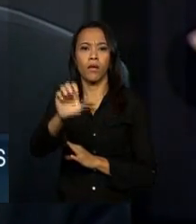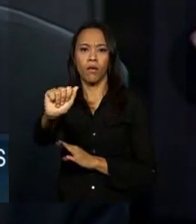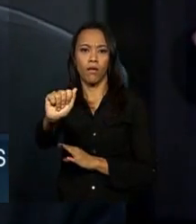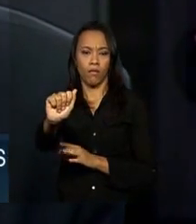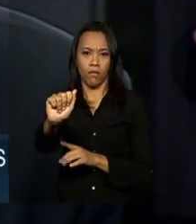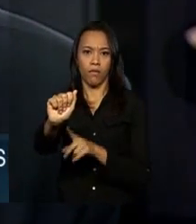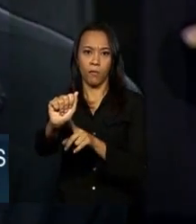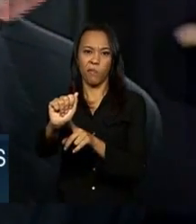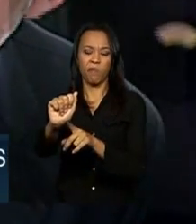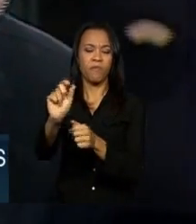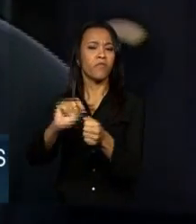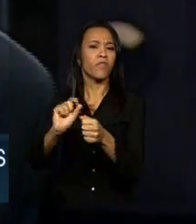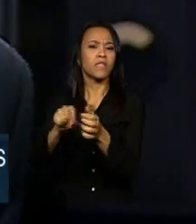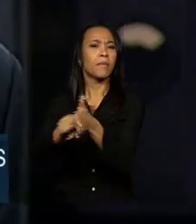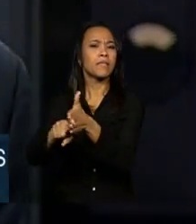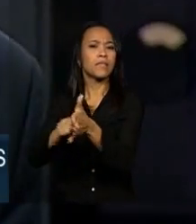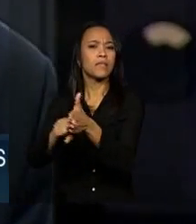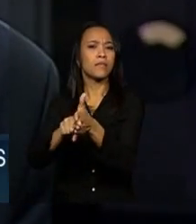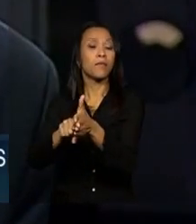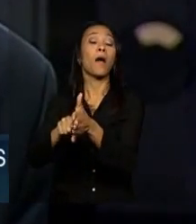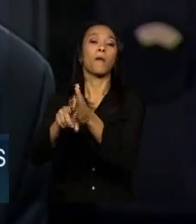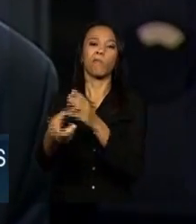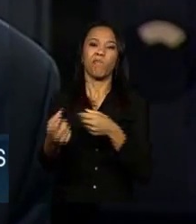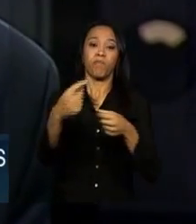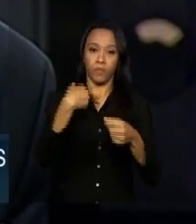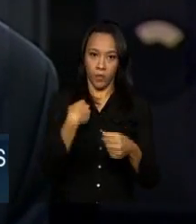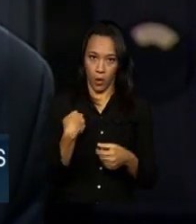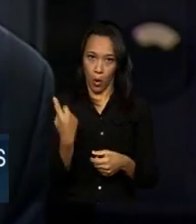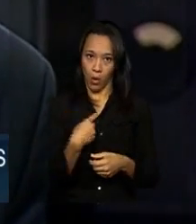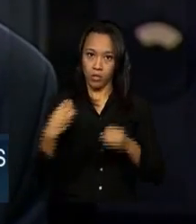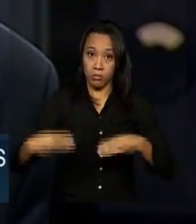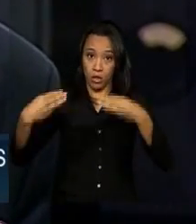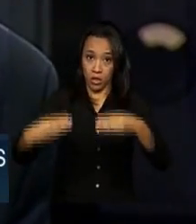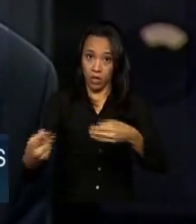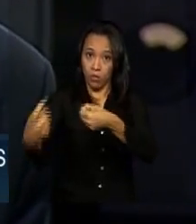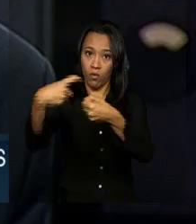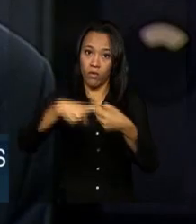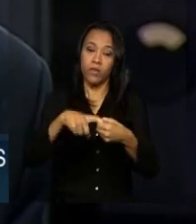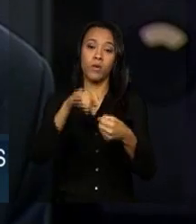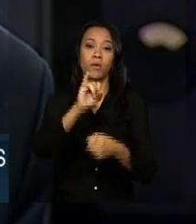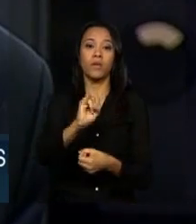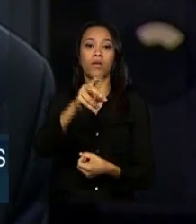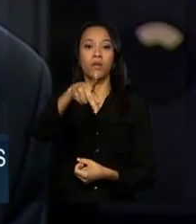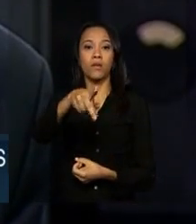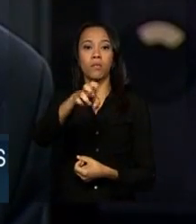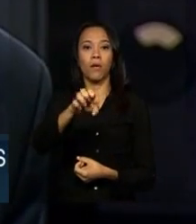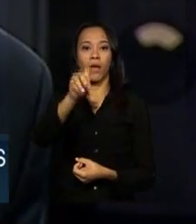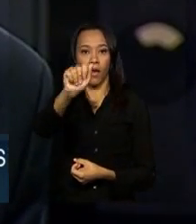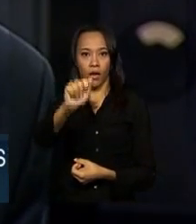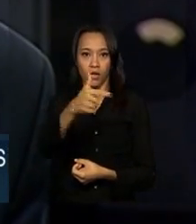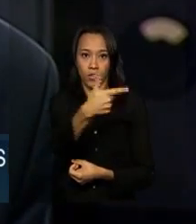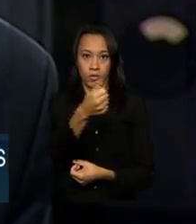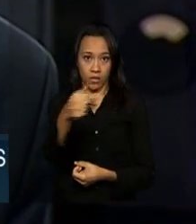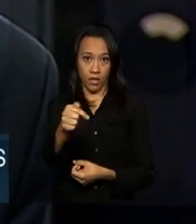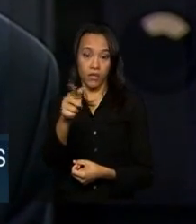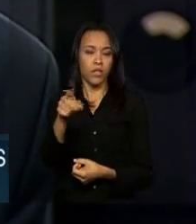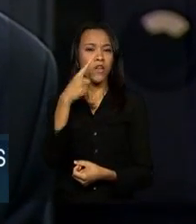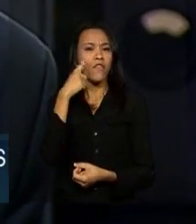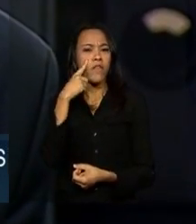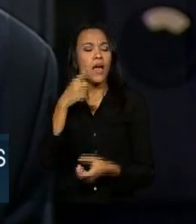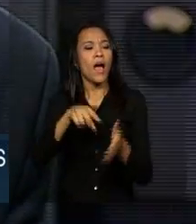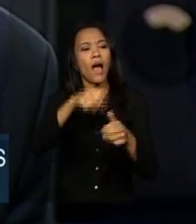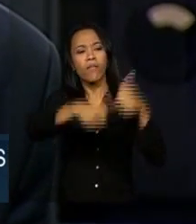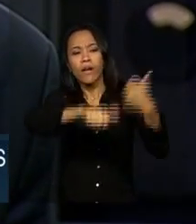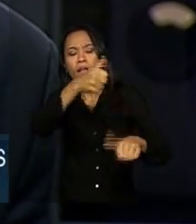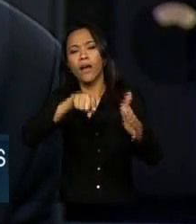2007 a 200 2007 né foi feito um convênio junto com o ipé Exatamente pra gente poder ter essa eh o impacto da aplicação